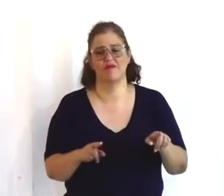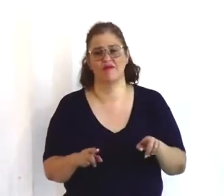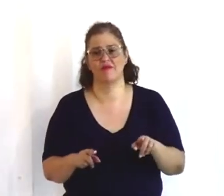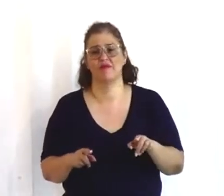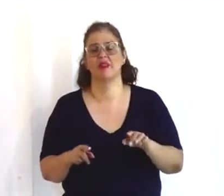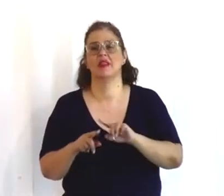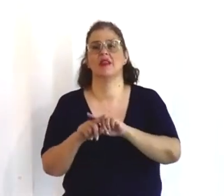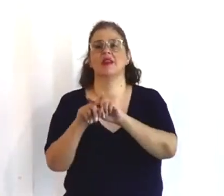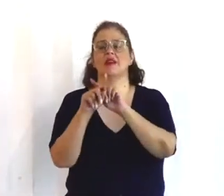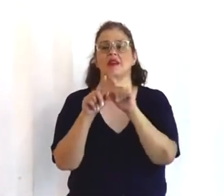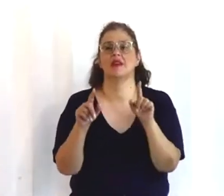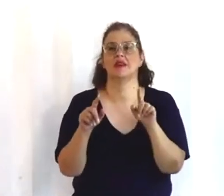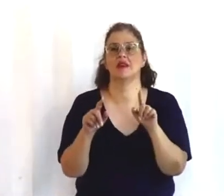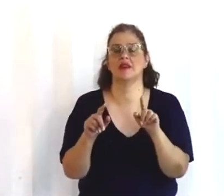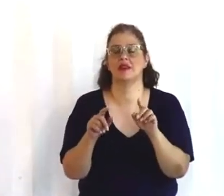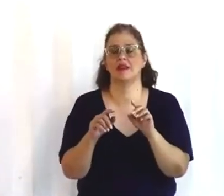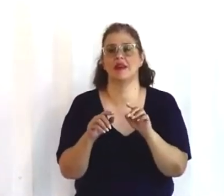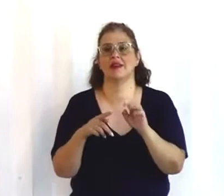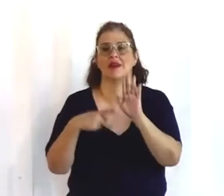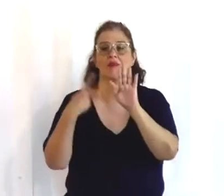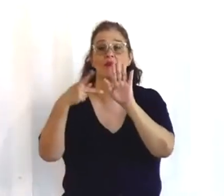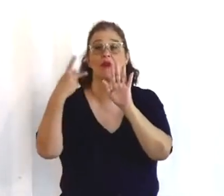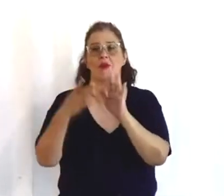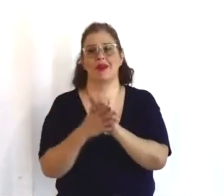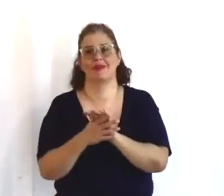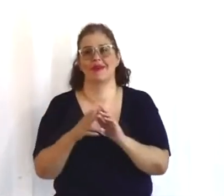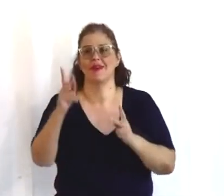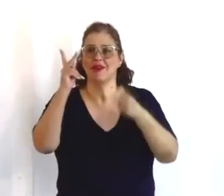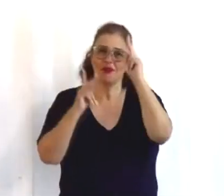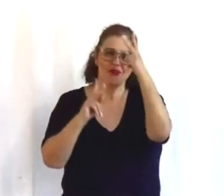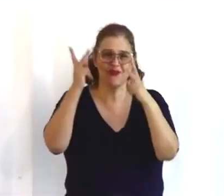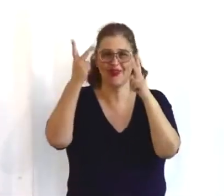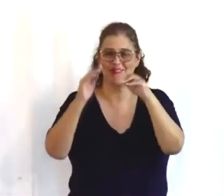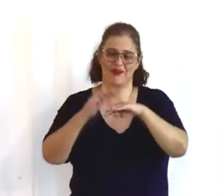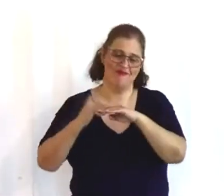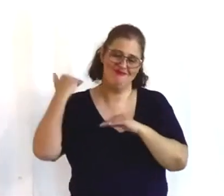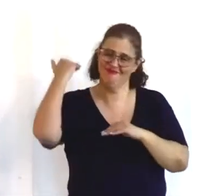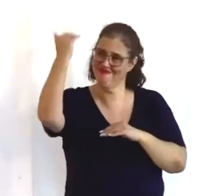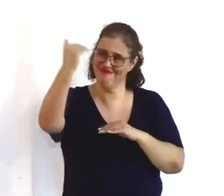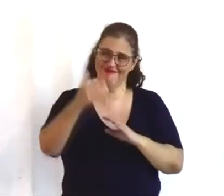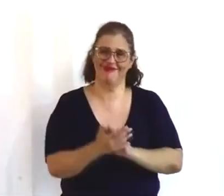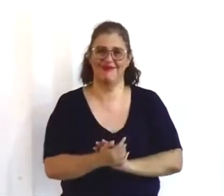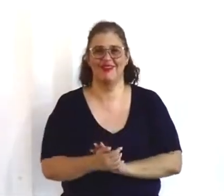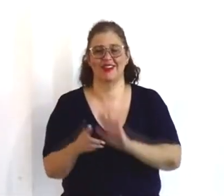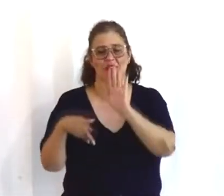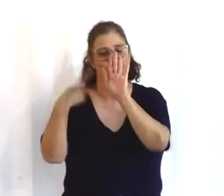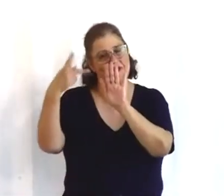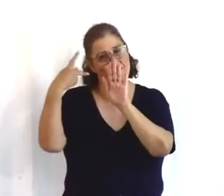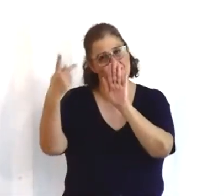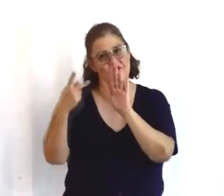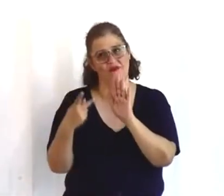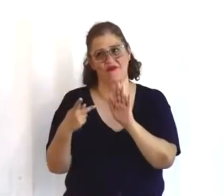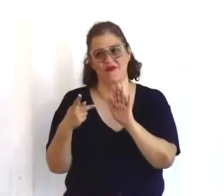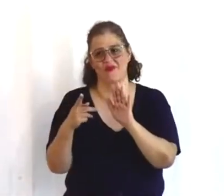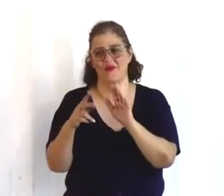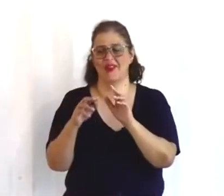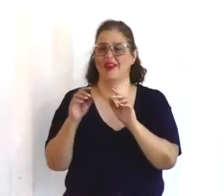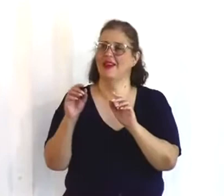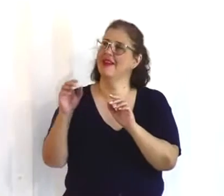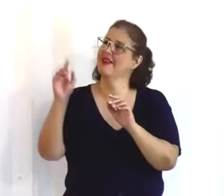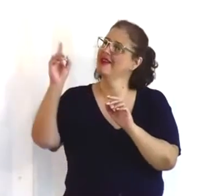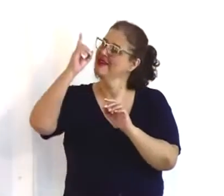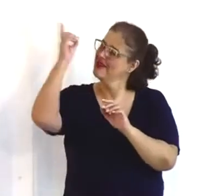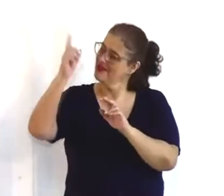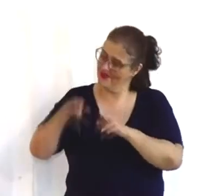do vencedor dos vencedores, as promessas do leão da tribo de Judá, as promessas da raiz de Davi,